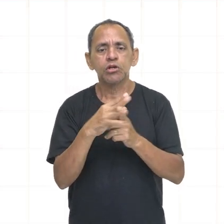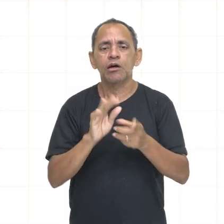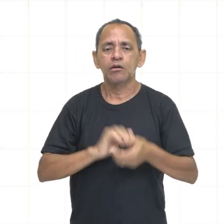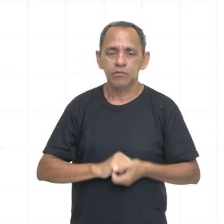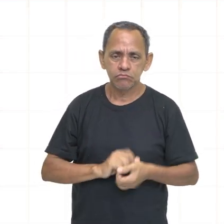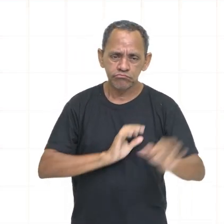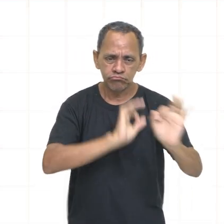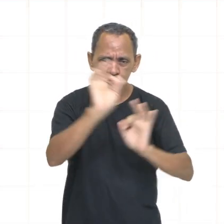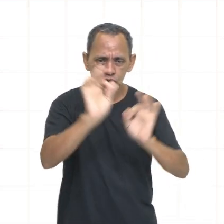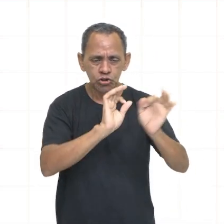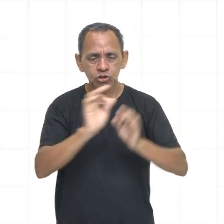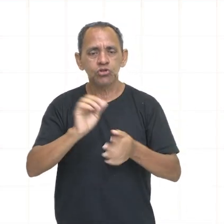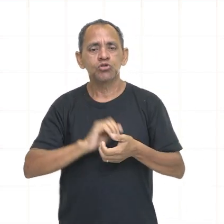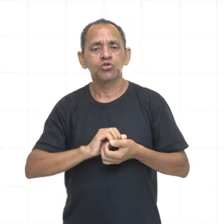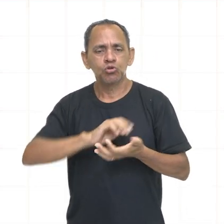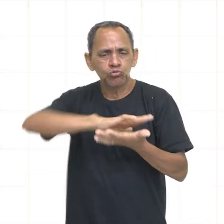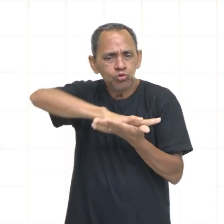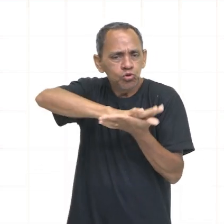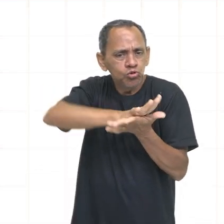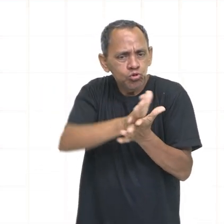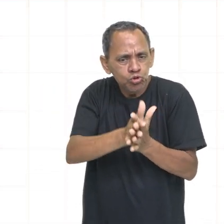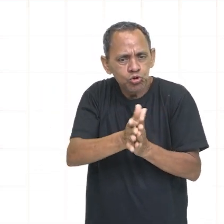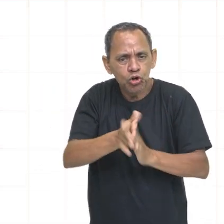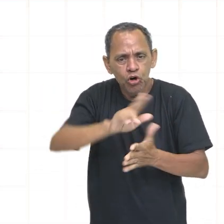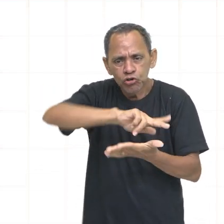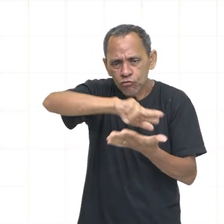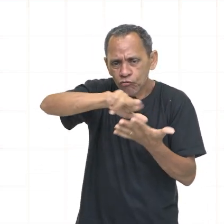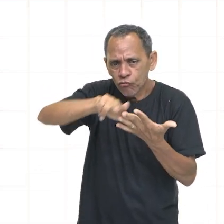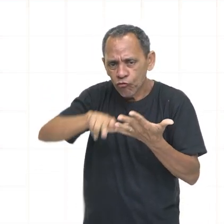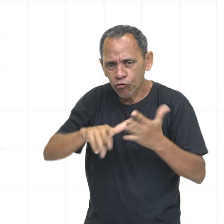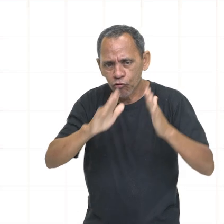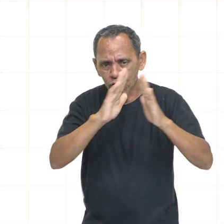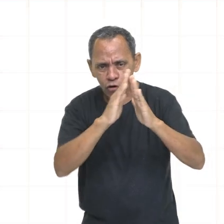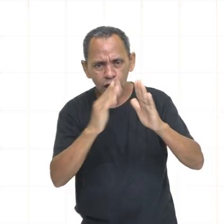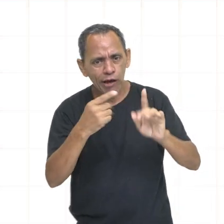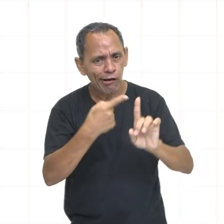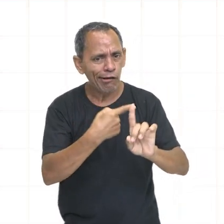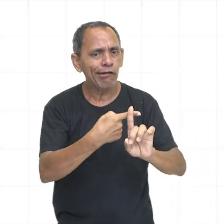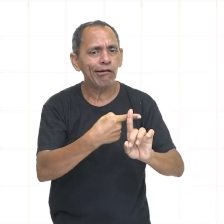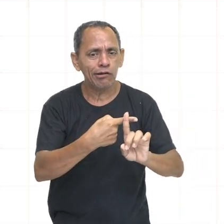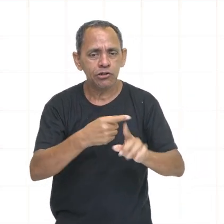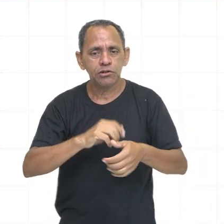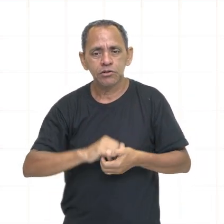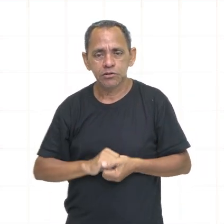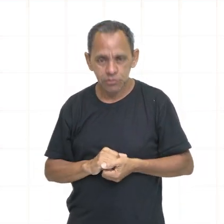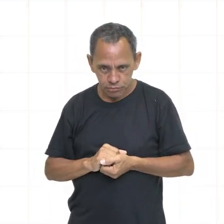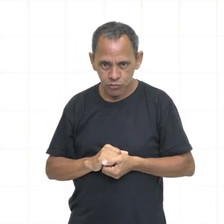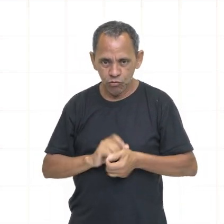e incêndio de igrejas. O plano era falso, foi concebido